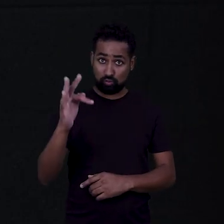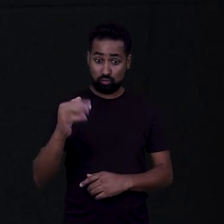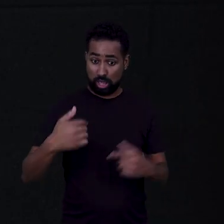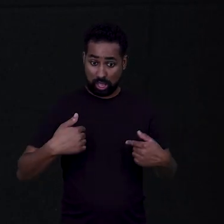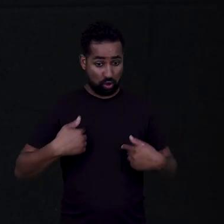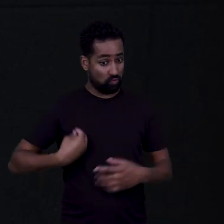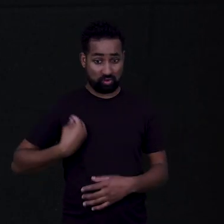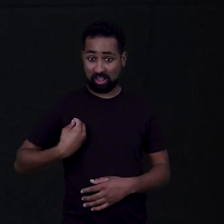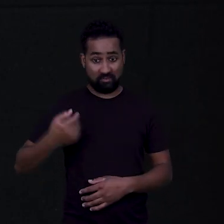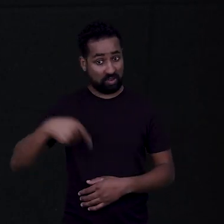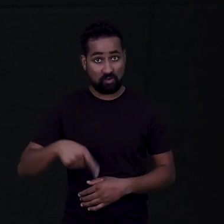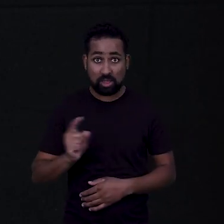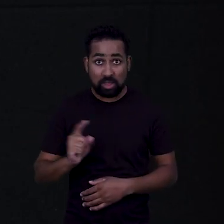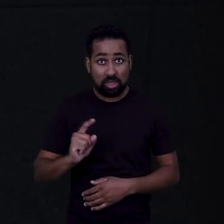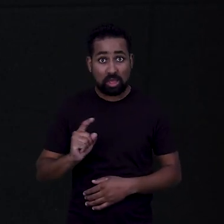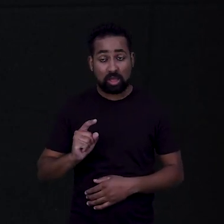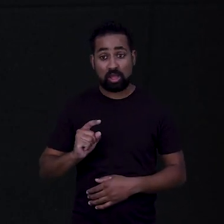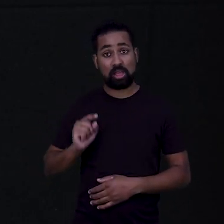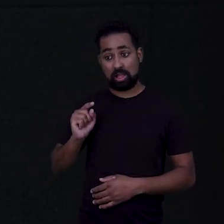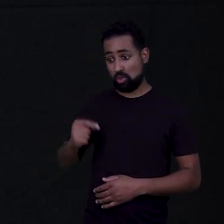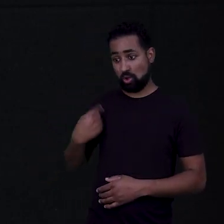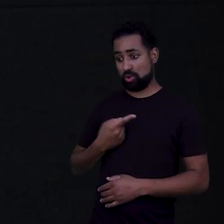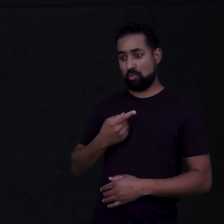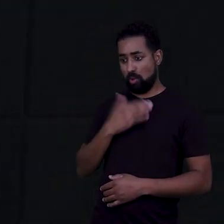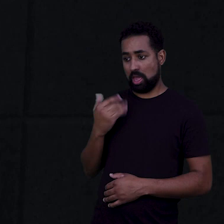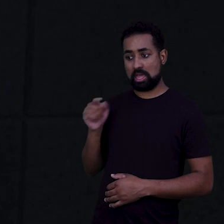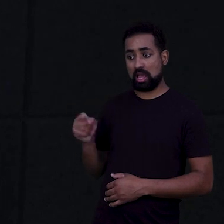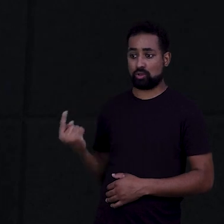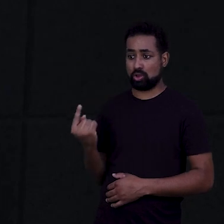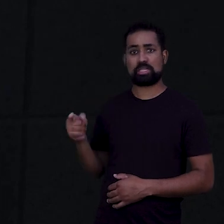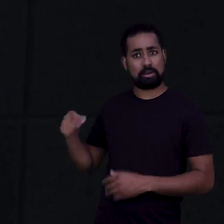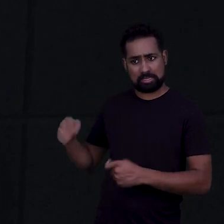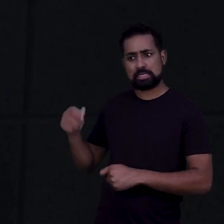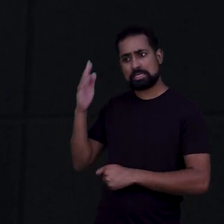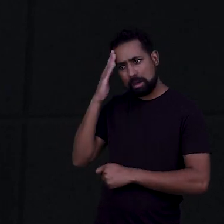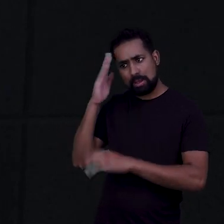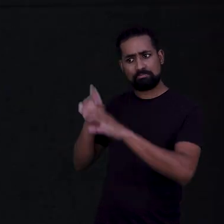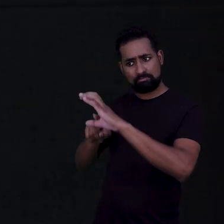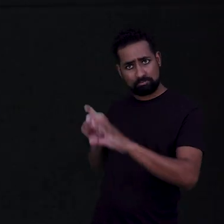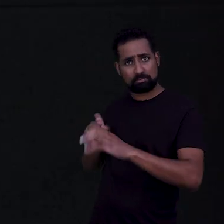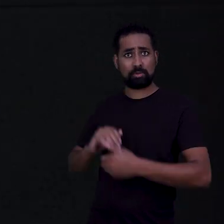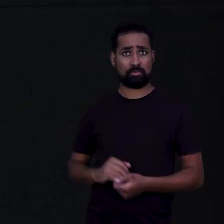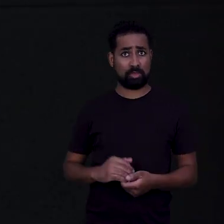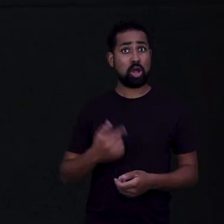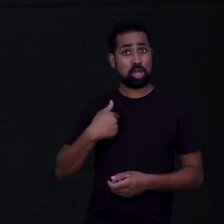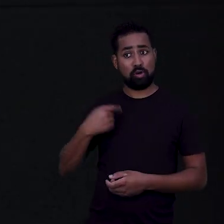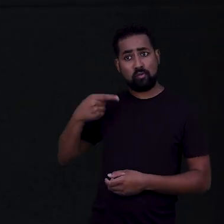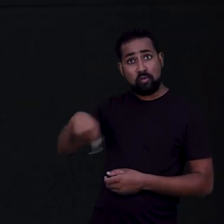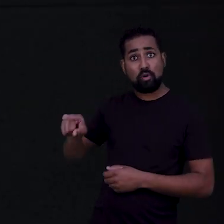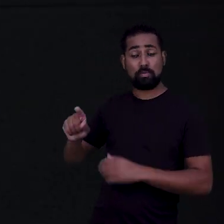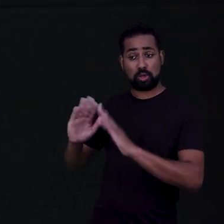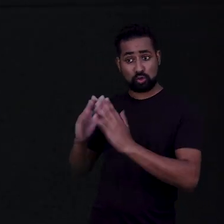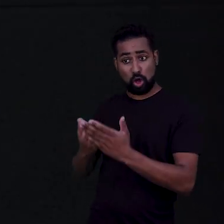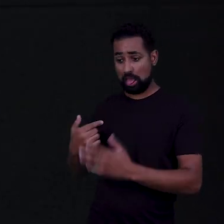nem você, Natalina, vamos estar aqui. E eu fui da escola assim. Eu não tinha uniforme,